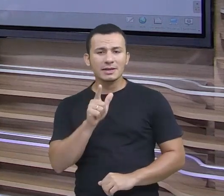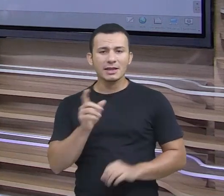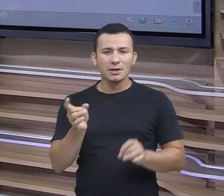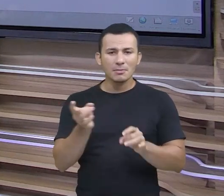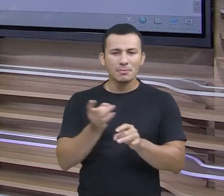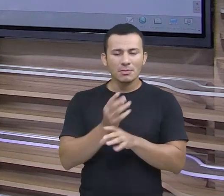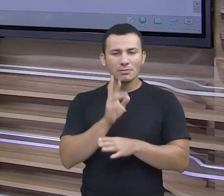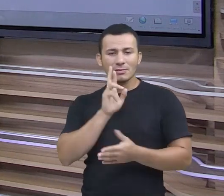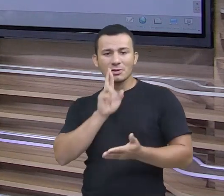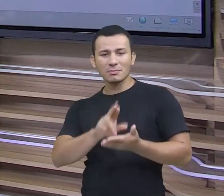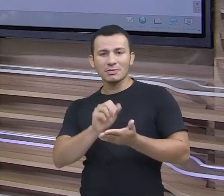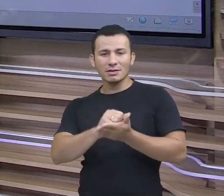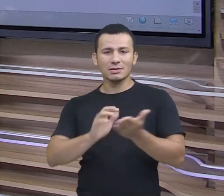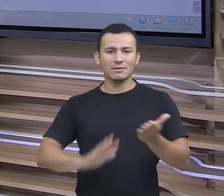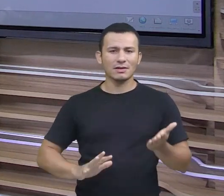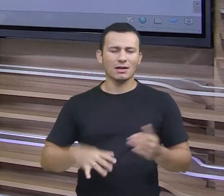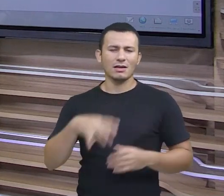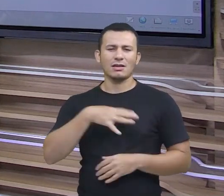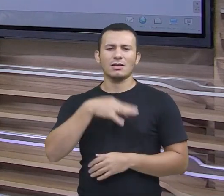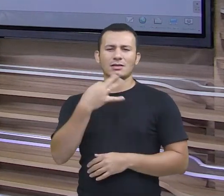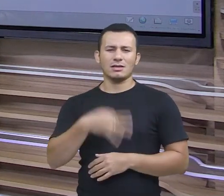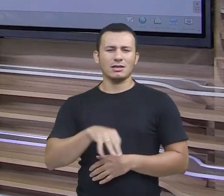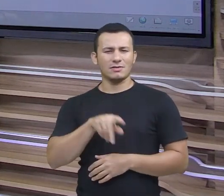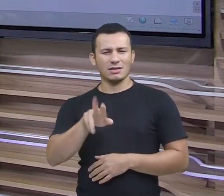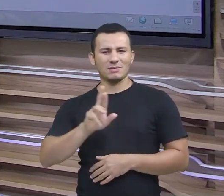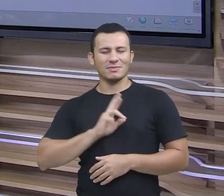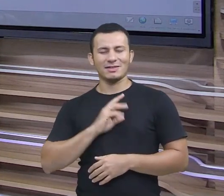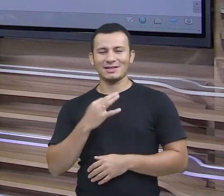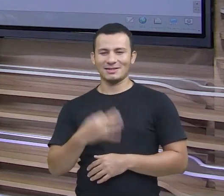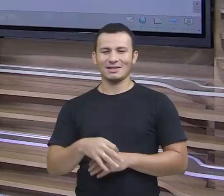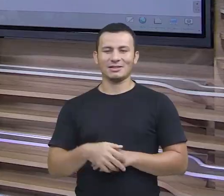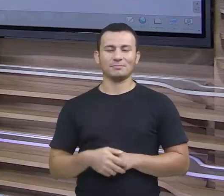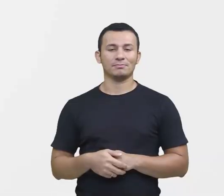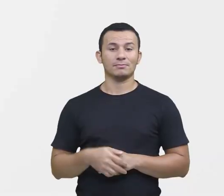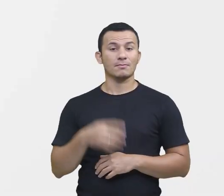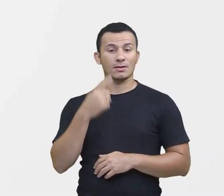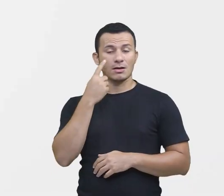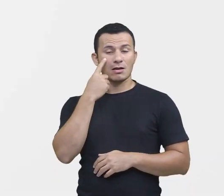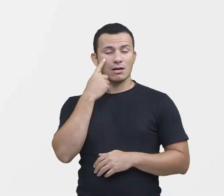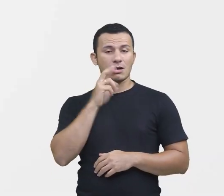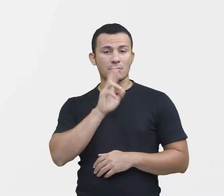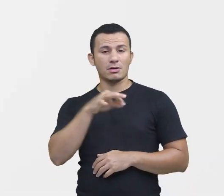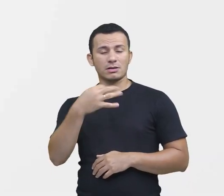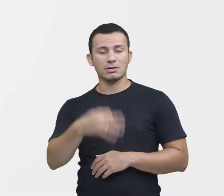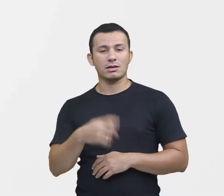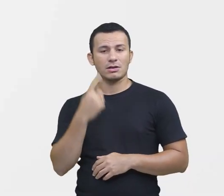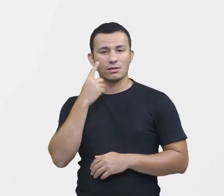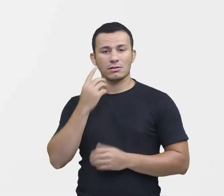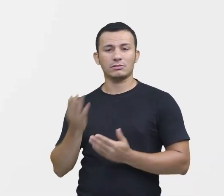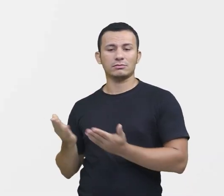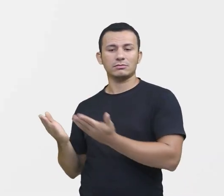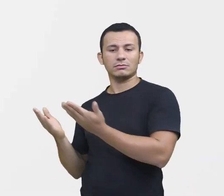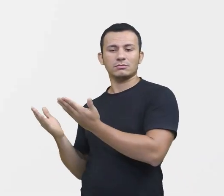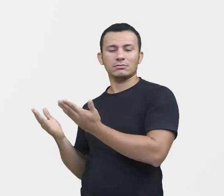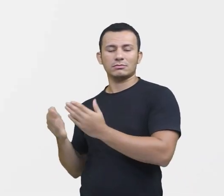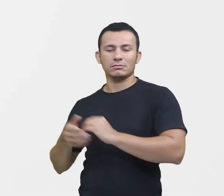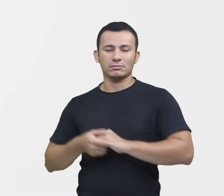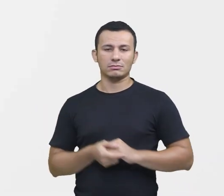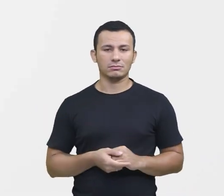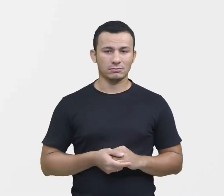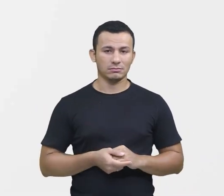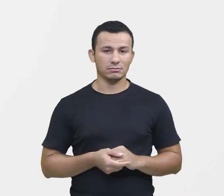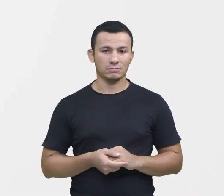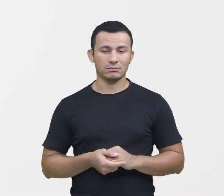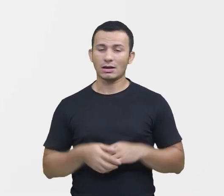Responderam? Tenho certeza que acertaram todos. Vamos ao nosso gabarito? O que é o gabarito? É a resposta das atividades